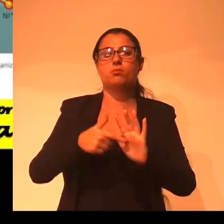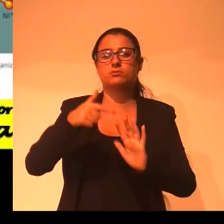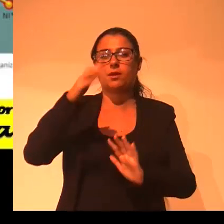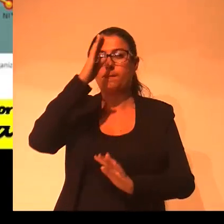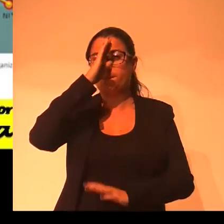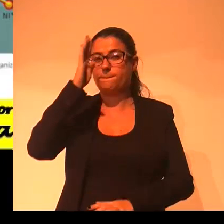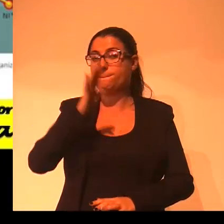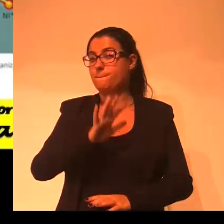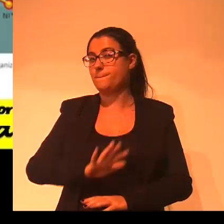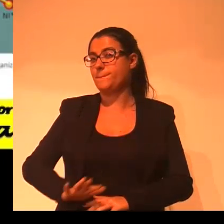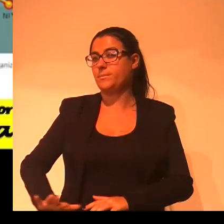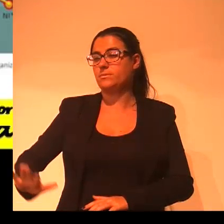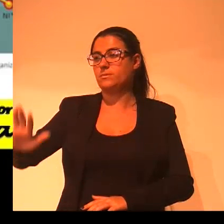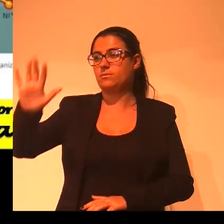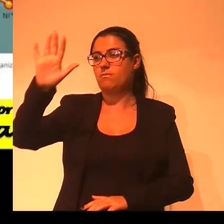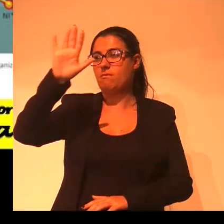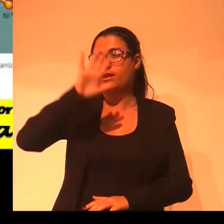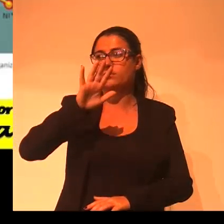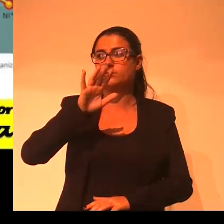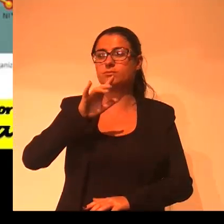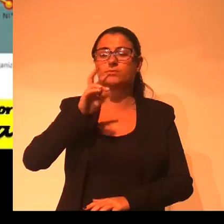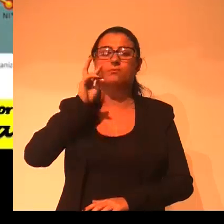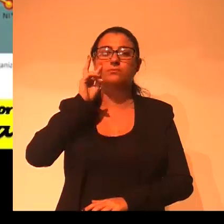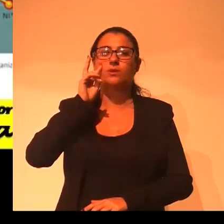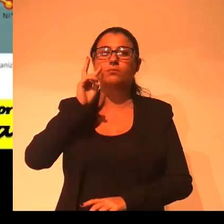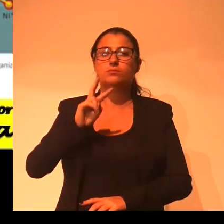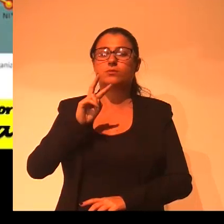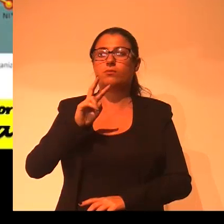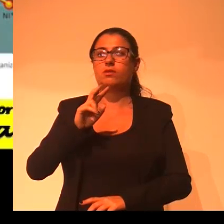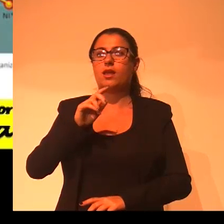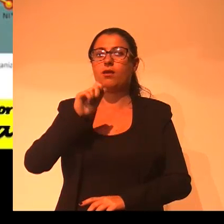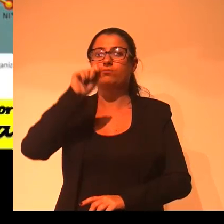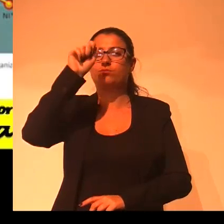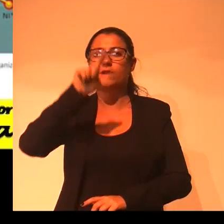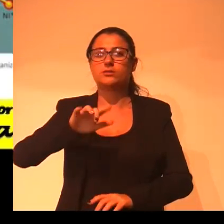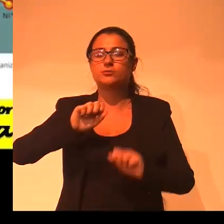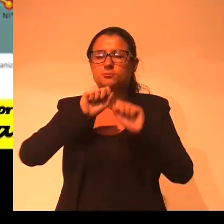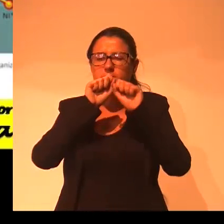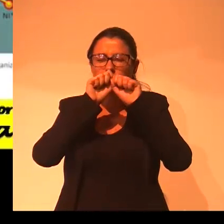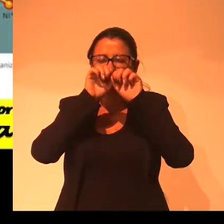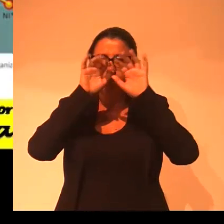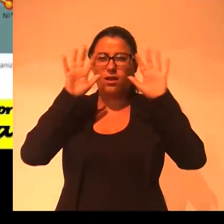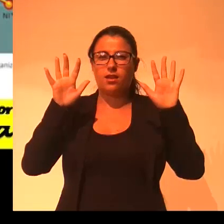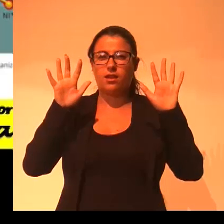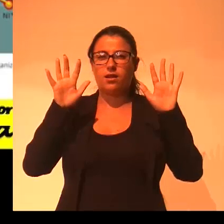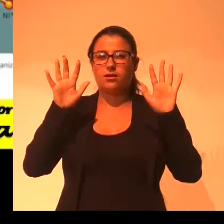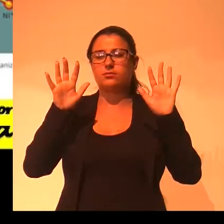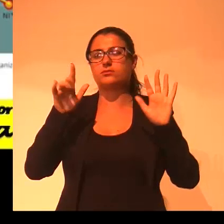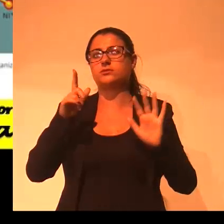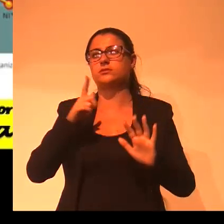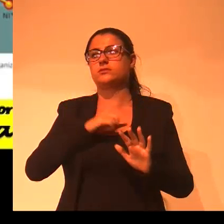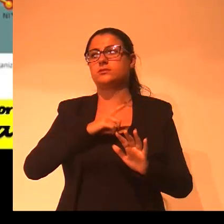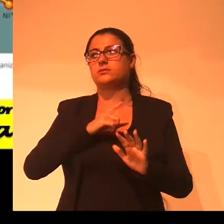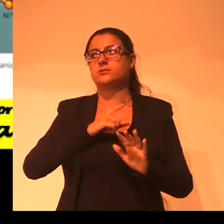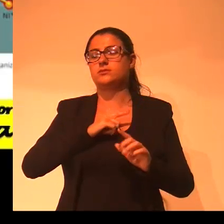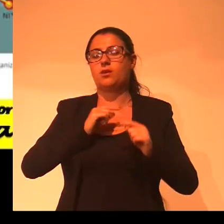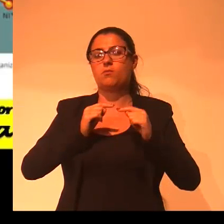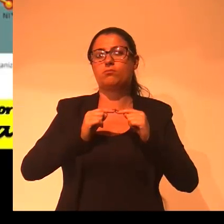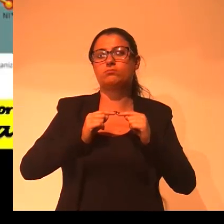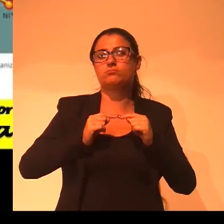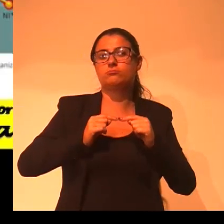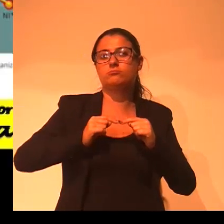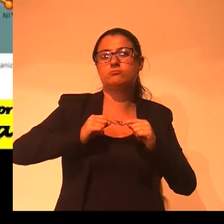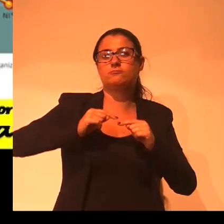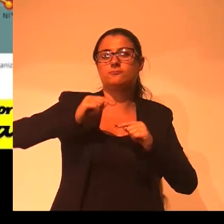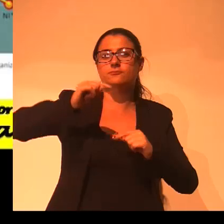Então, aquela primeira barra, o azul bem claro, de 2009 para cá, tem um alto aumento